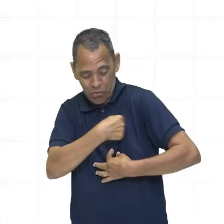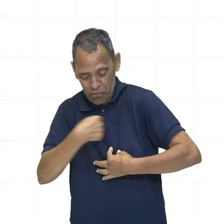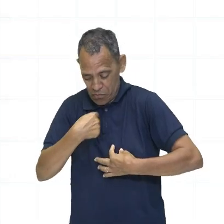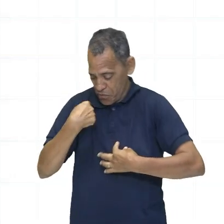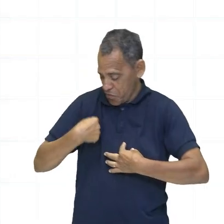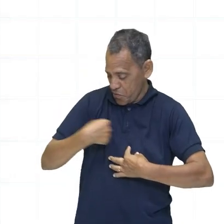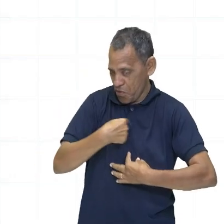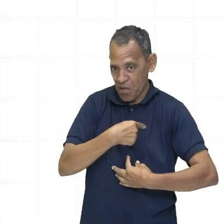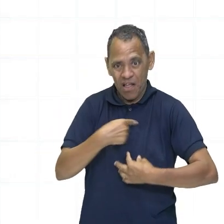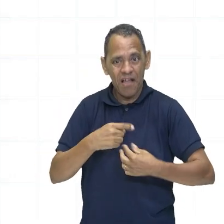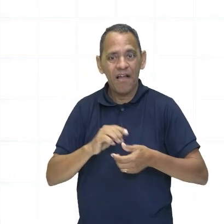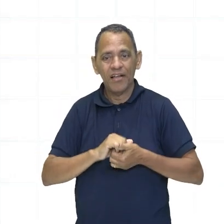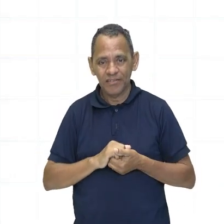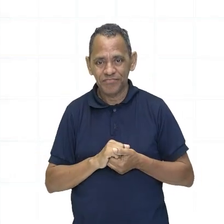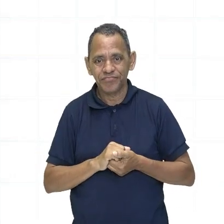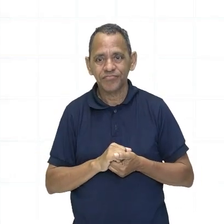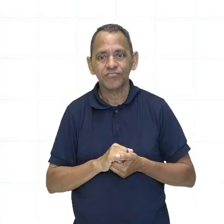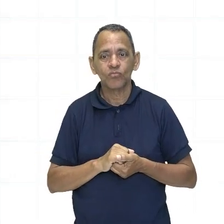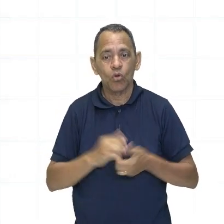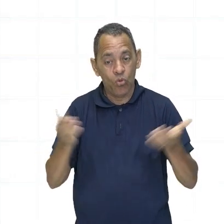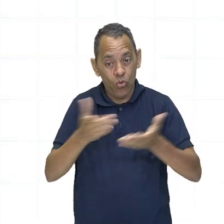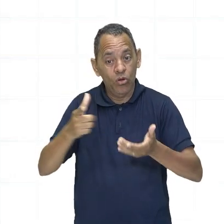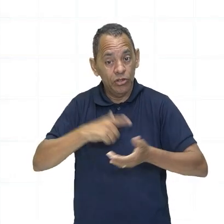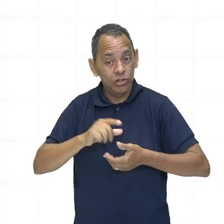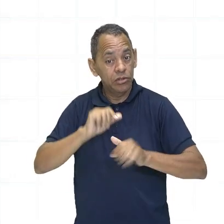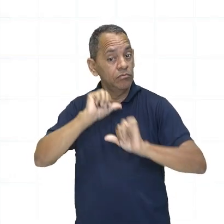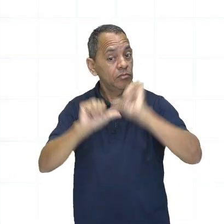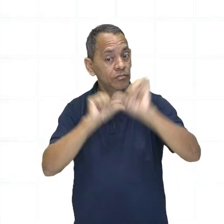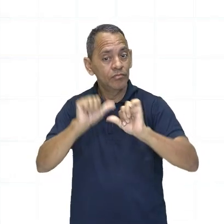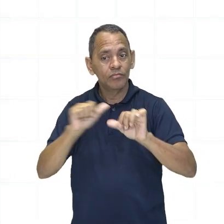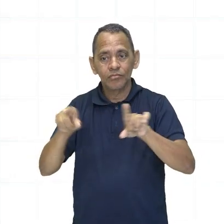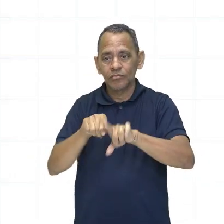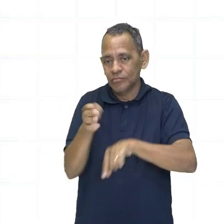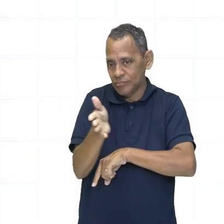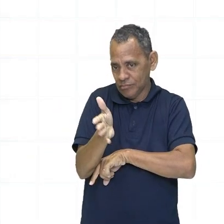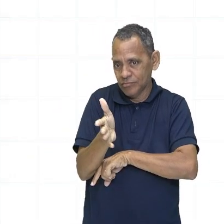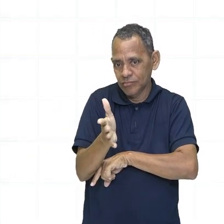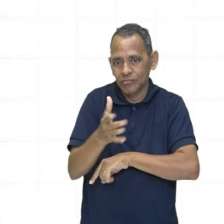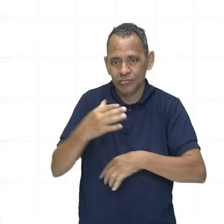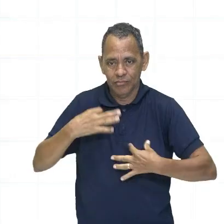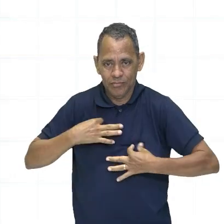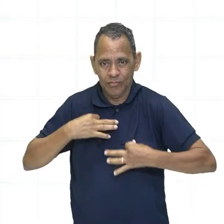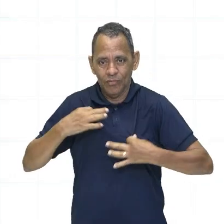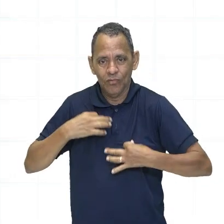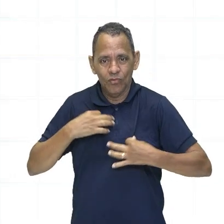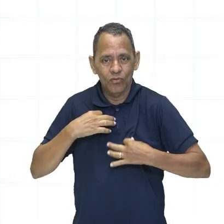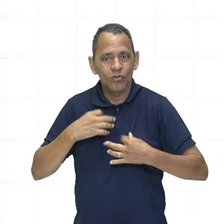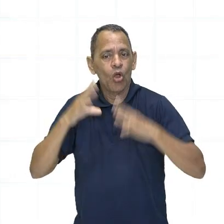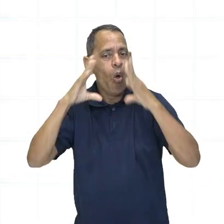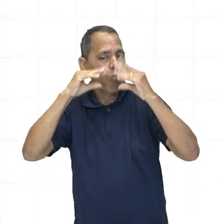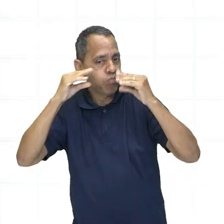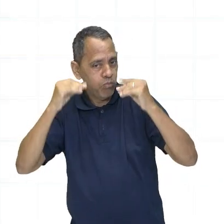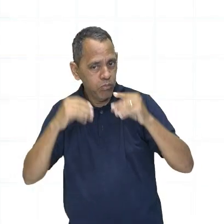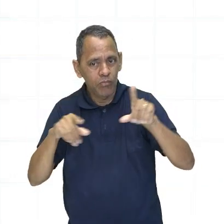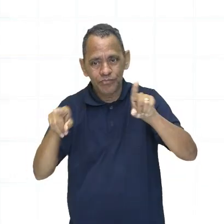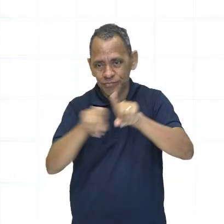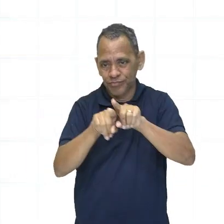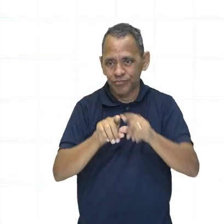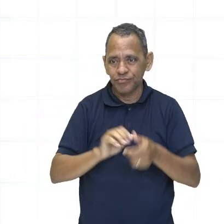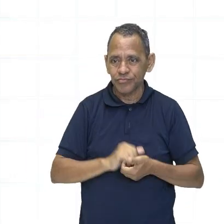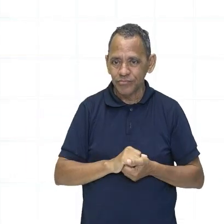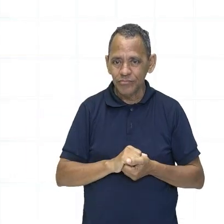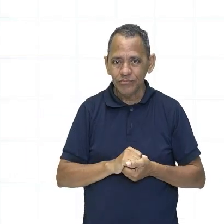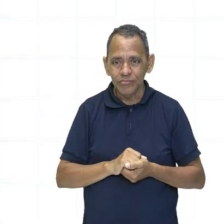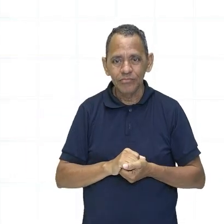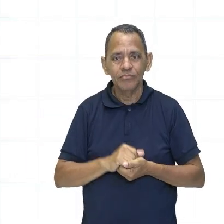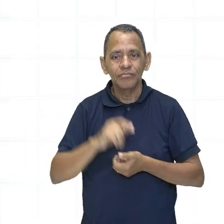uma modificação. Então o traje já é um traje mais luxuoso, como vocês podem ver. Então tem vamos dizer